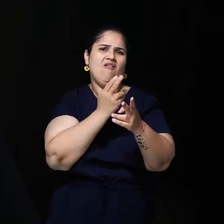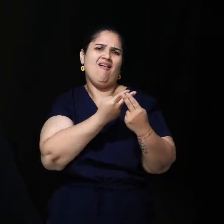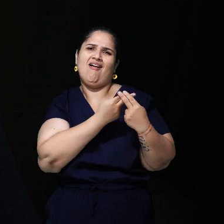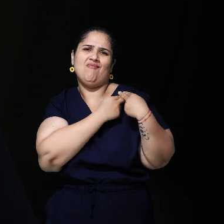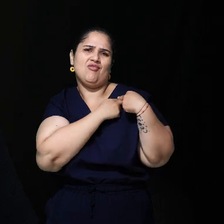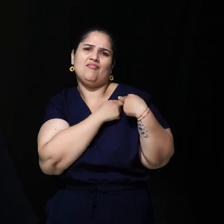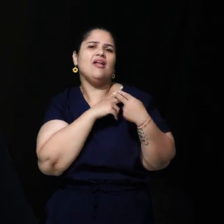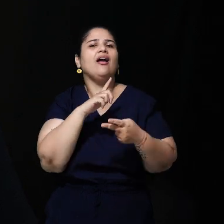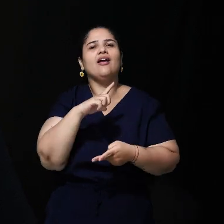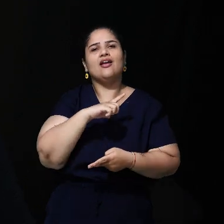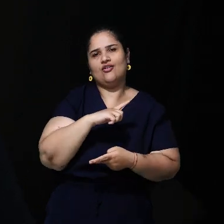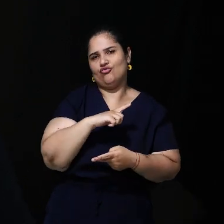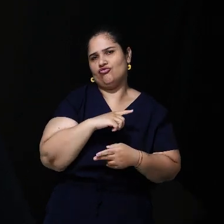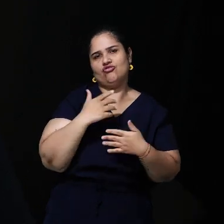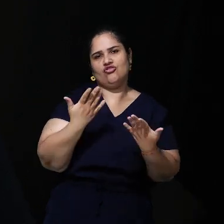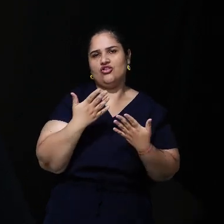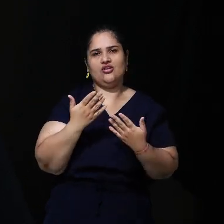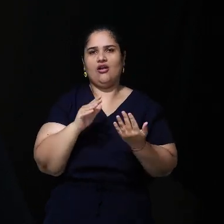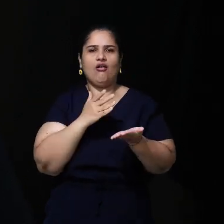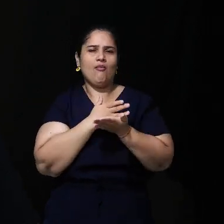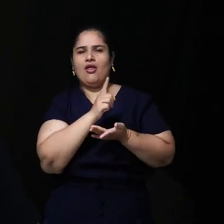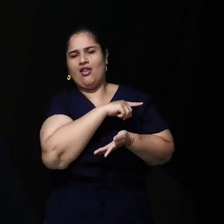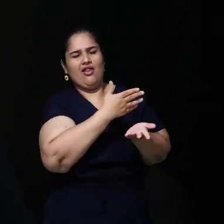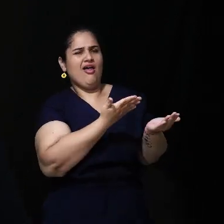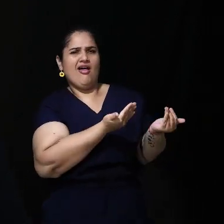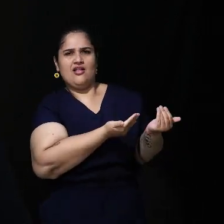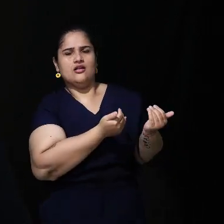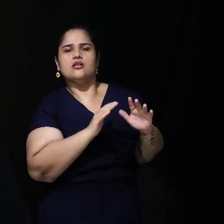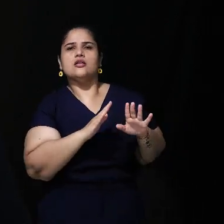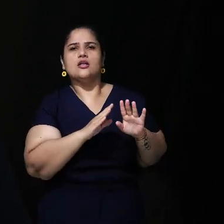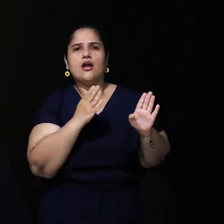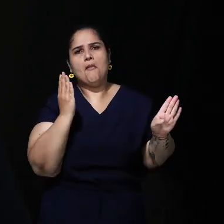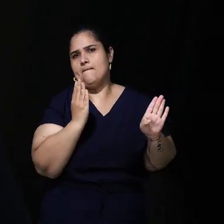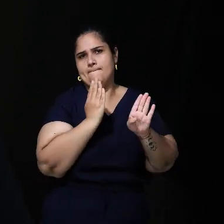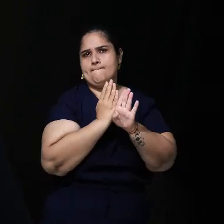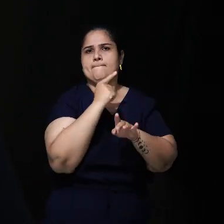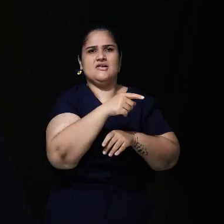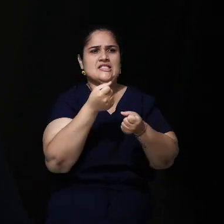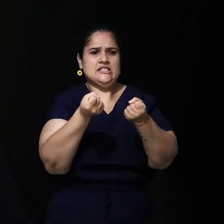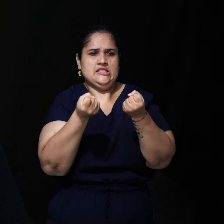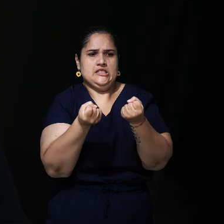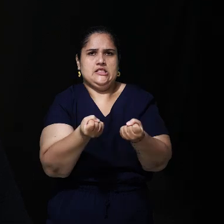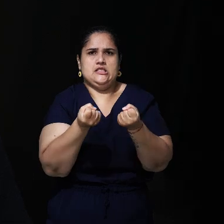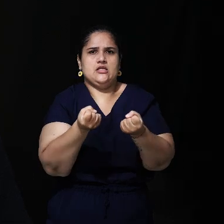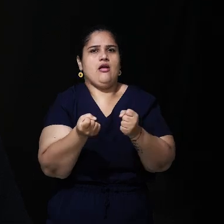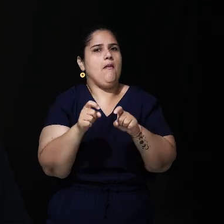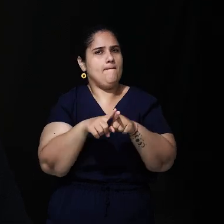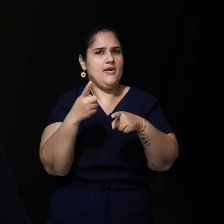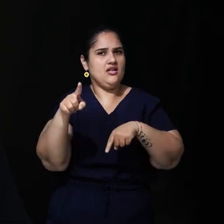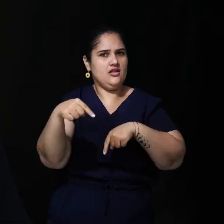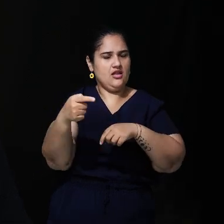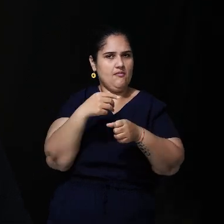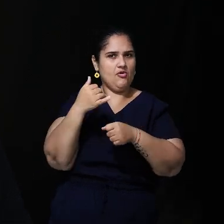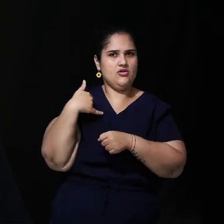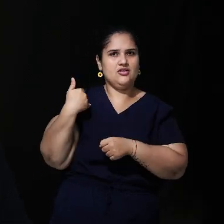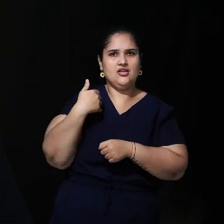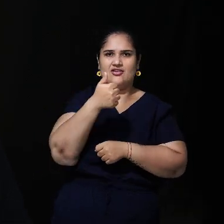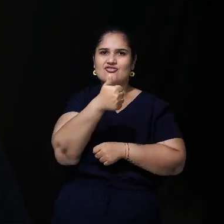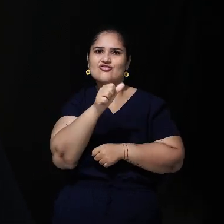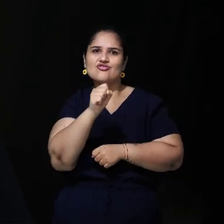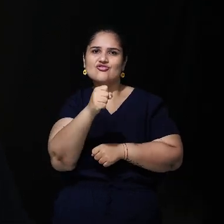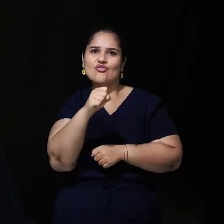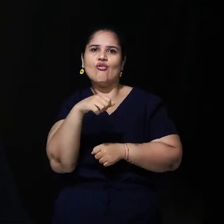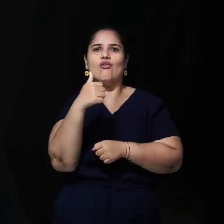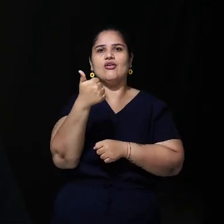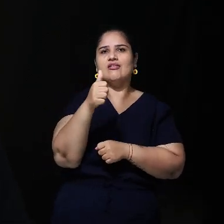eu tinha adquirido desde a adolescência, poderia ser aquele peso. Mas a partir daquela idade, 18, 19 anos, a minha vida com a